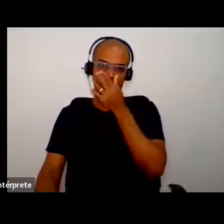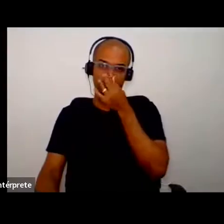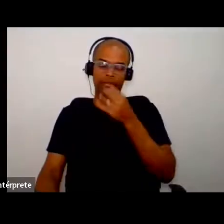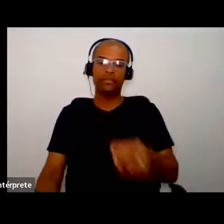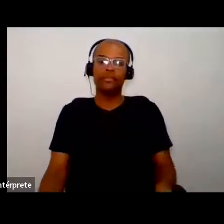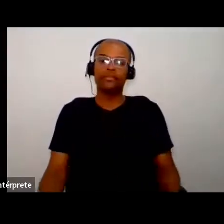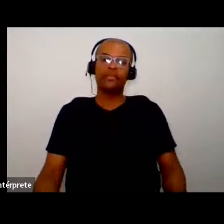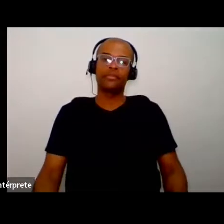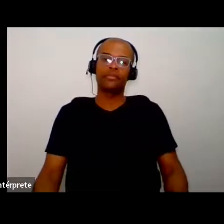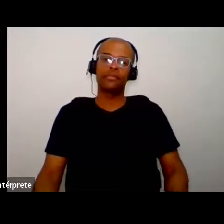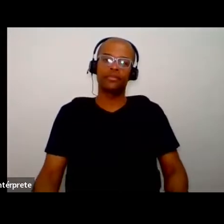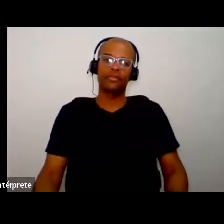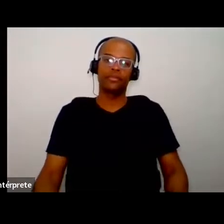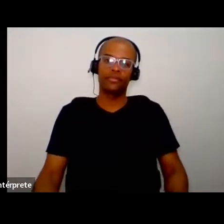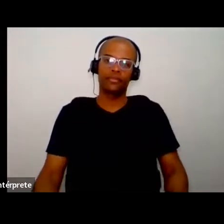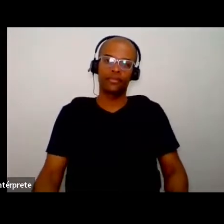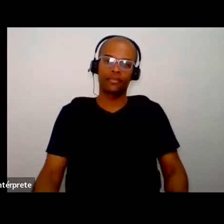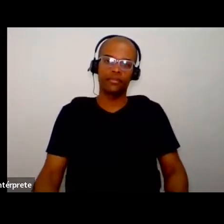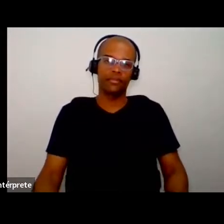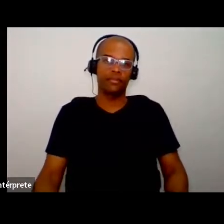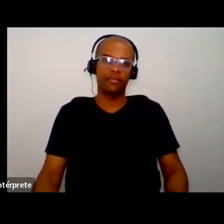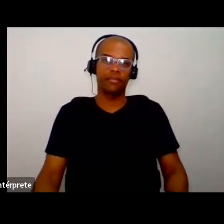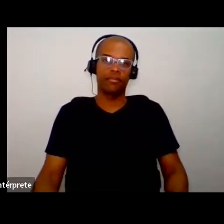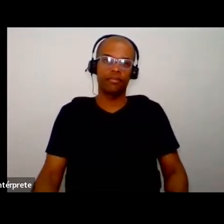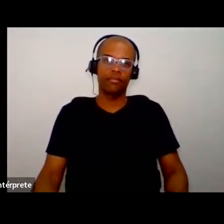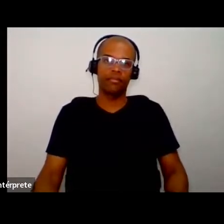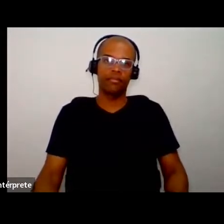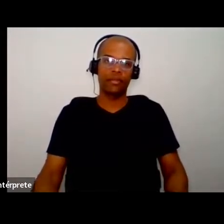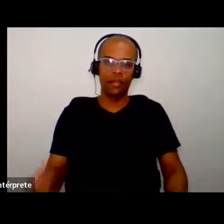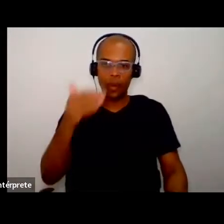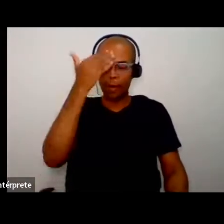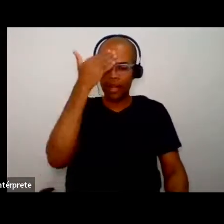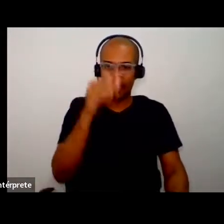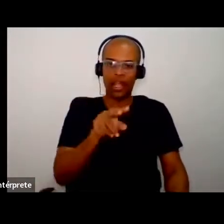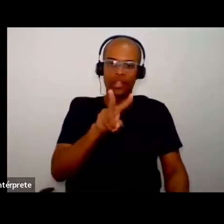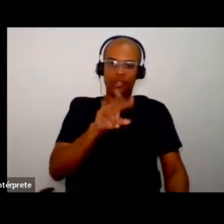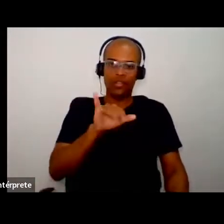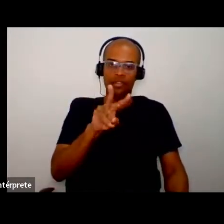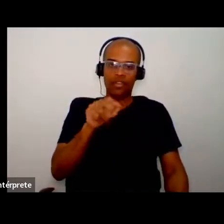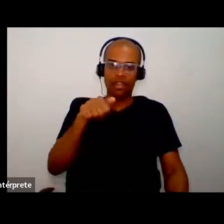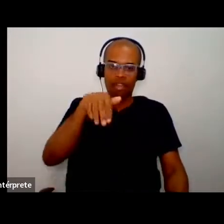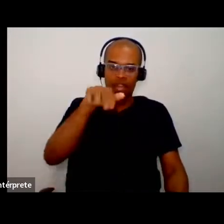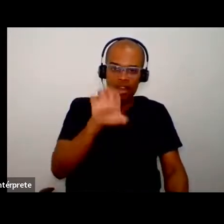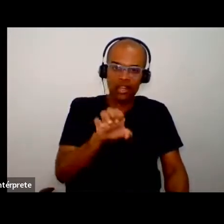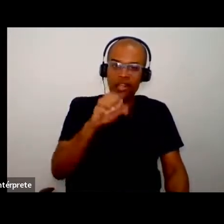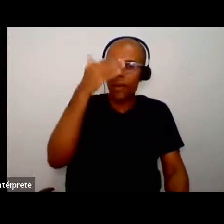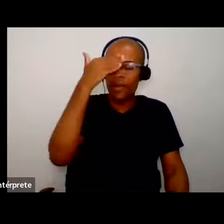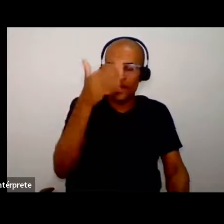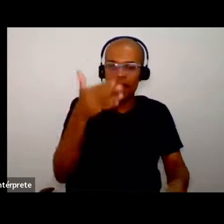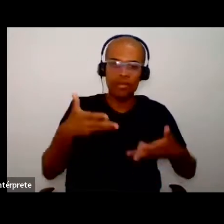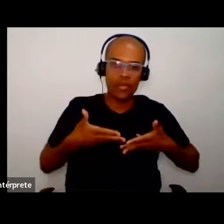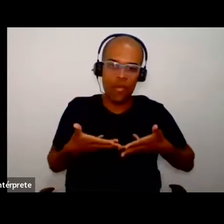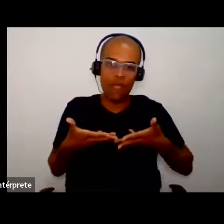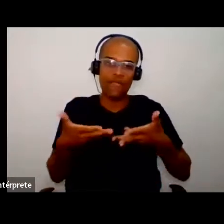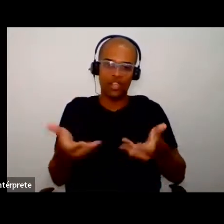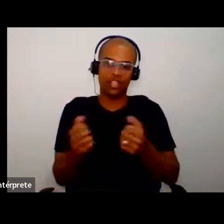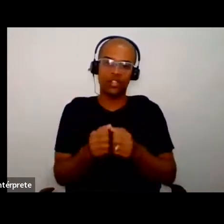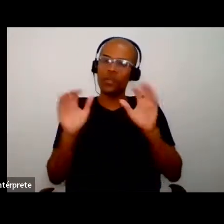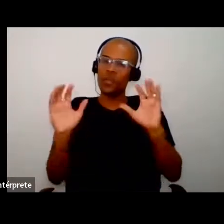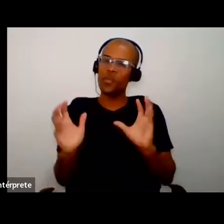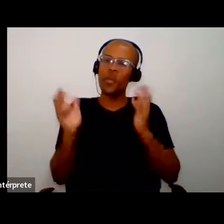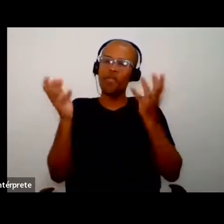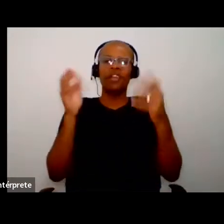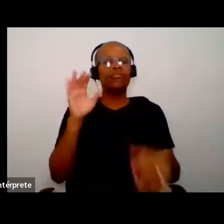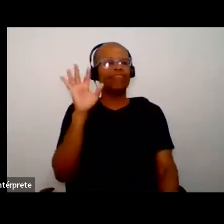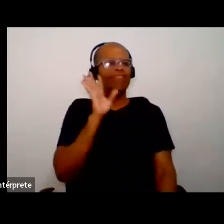Muito obrigado, Viviane. Obrigado, gente, pelo convite, por esse evento super